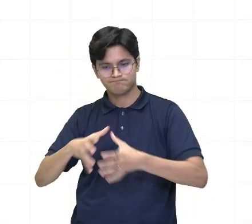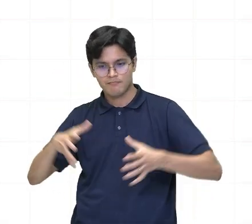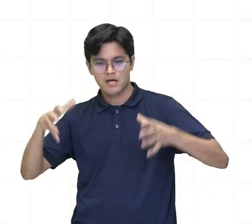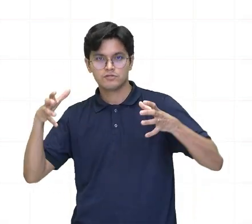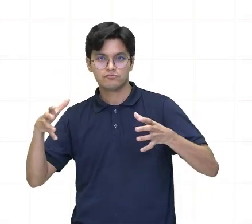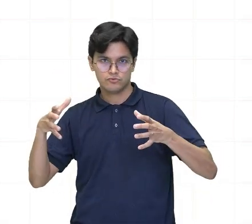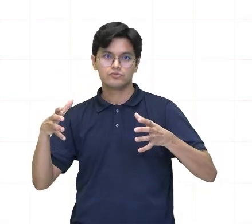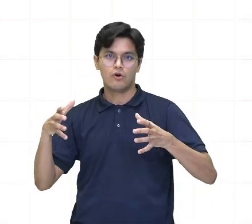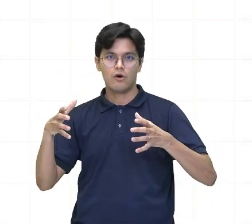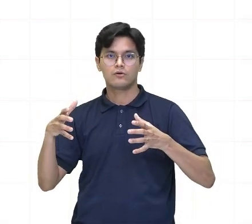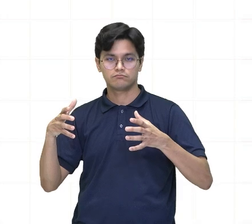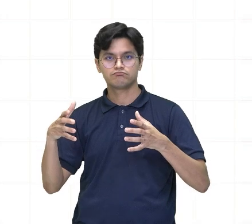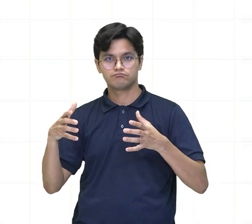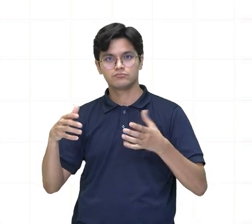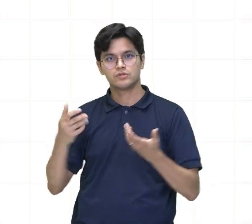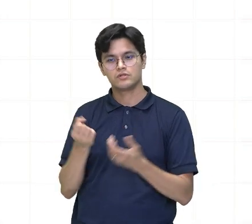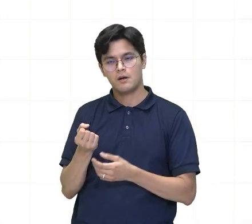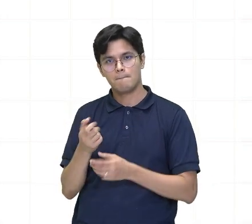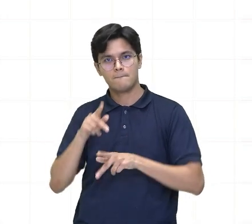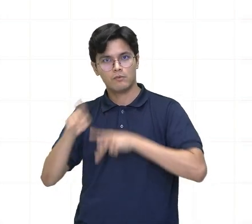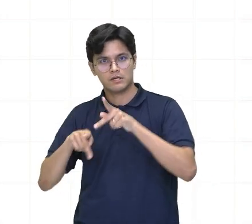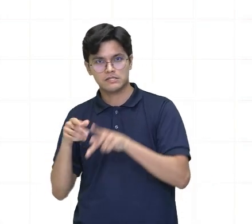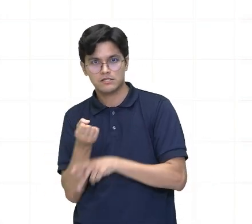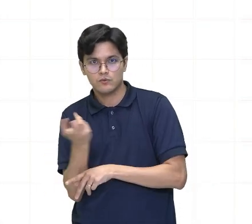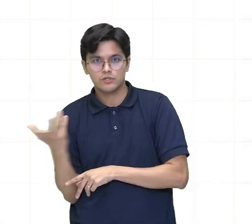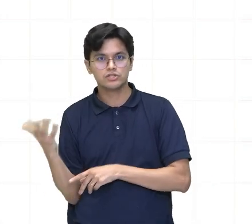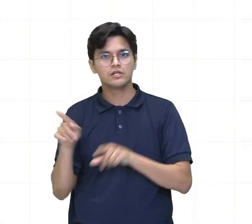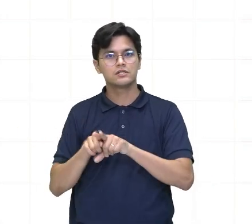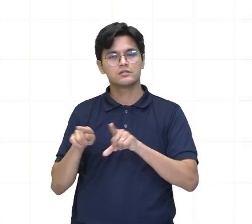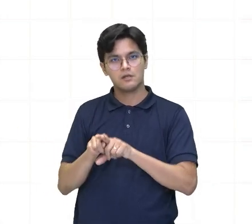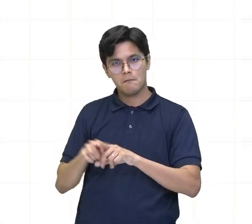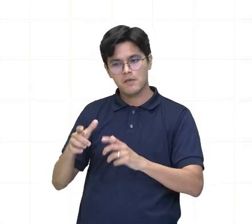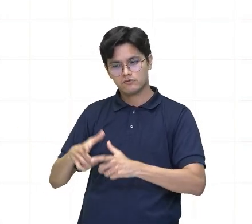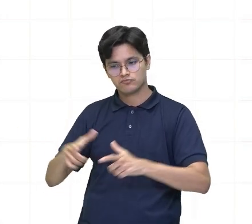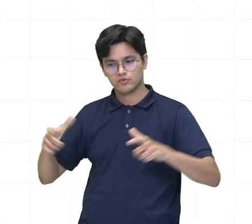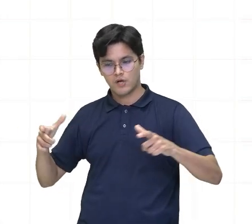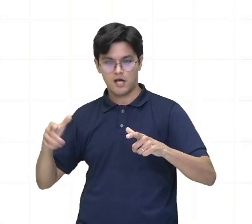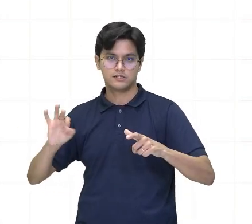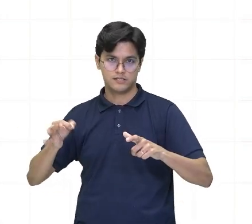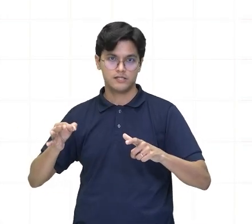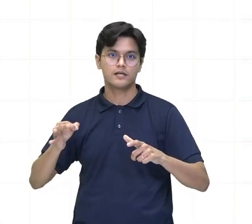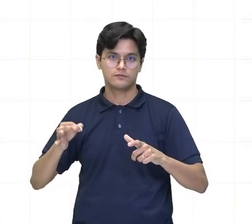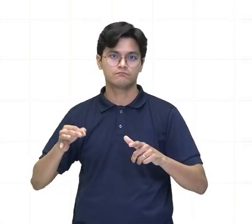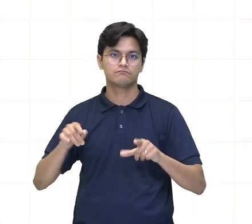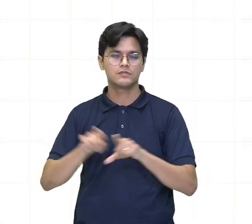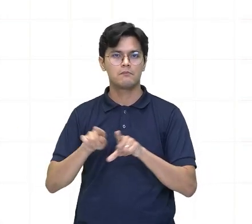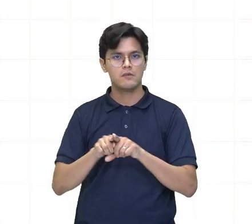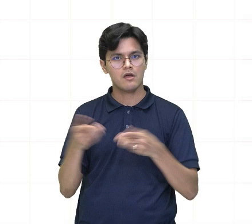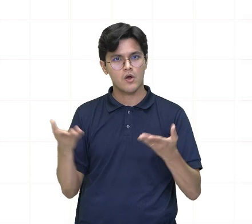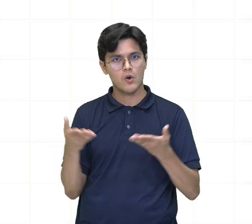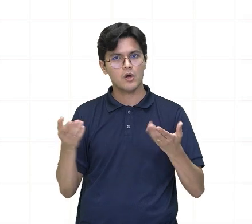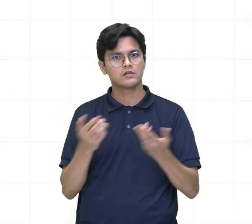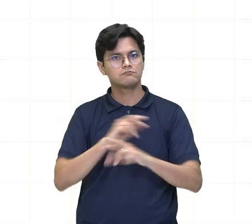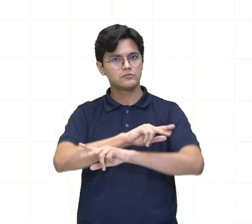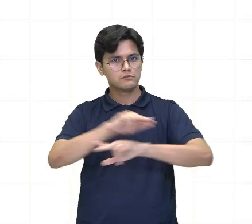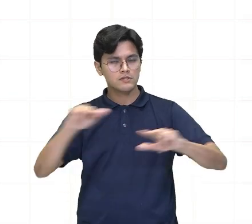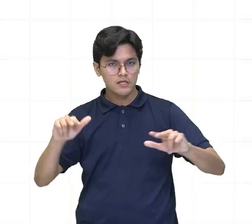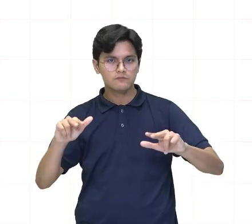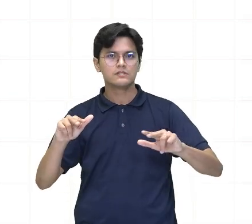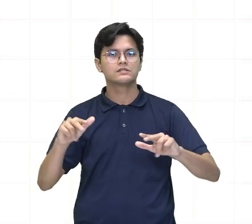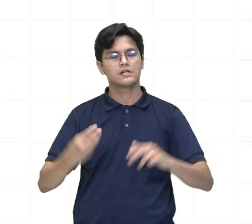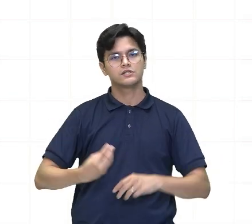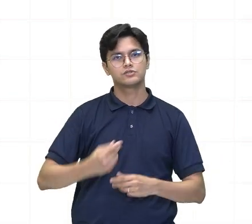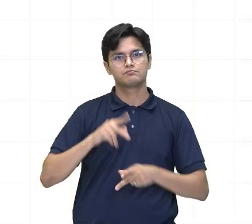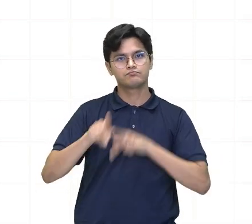a diversidade de povos nessa área. A Ásia também é o berço das